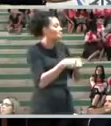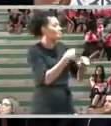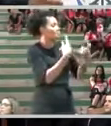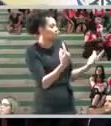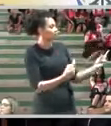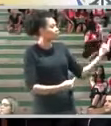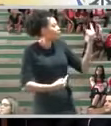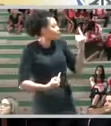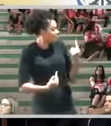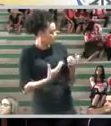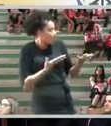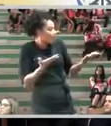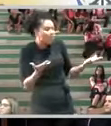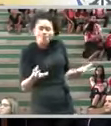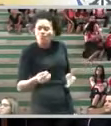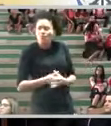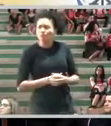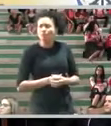saíste da guerra?